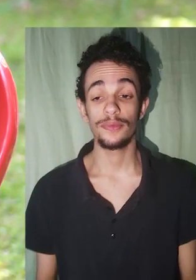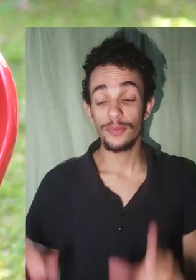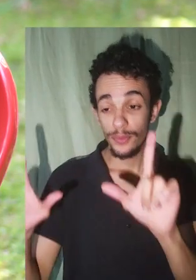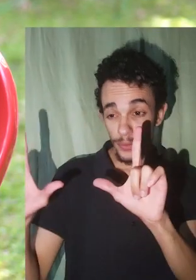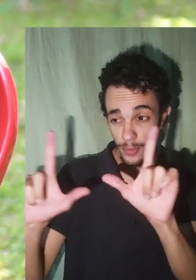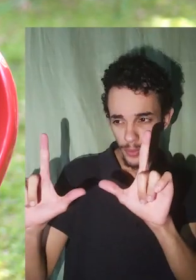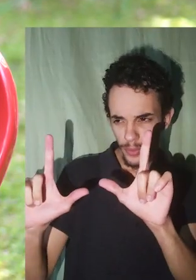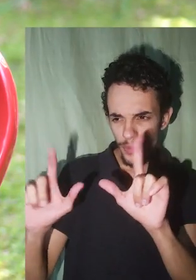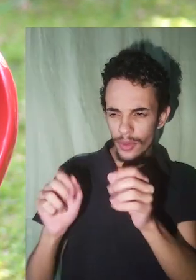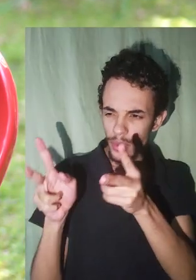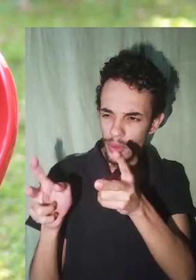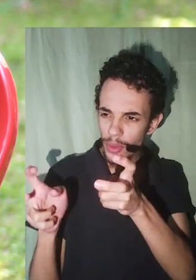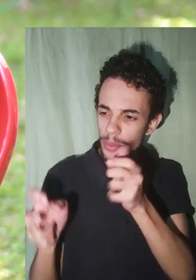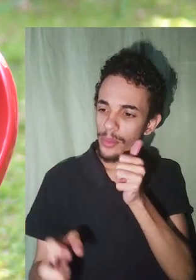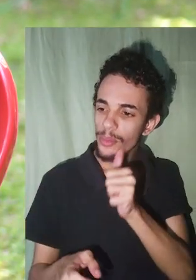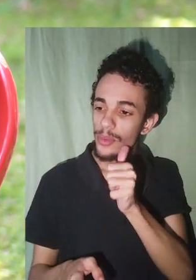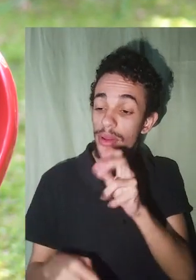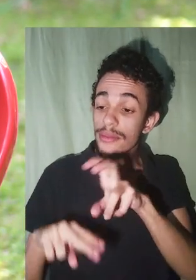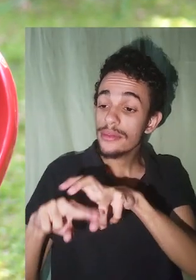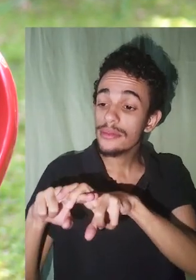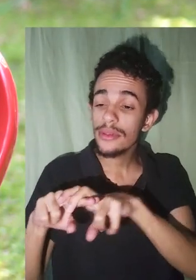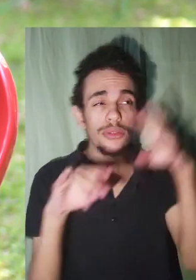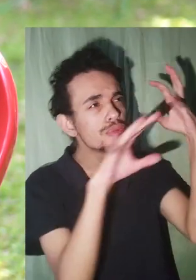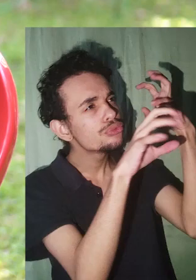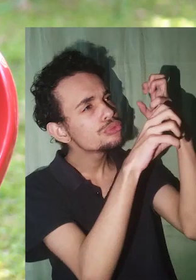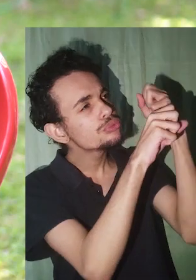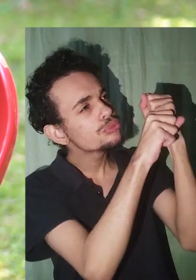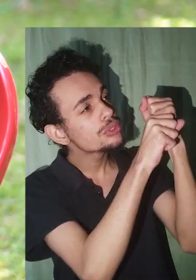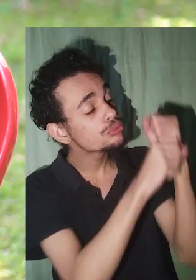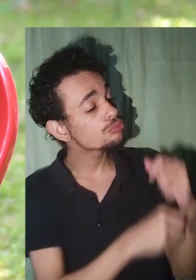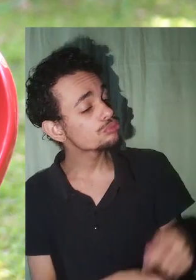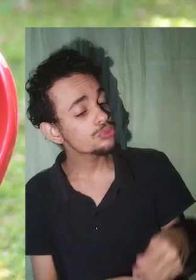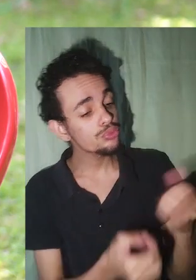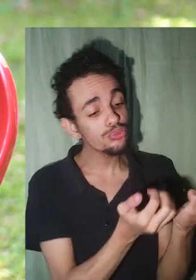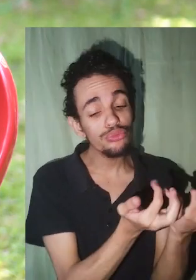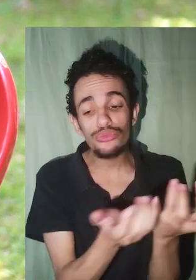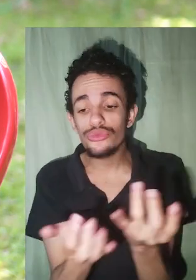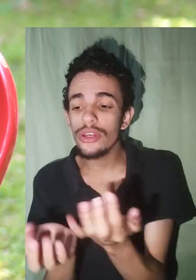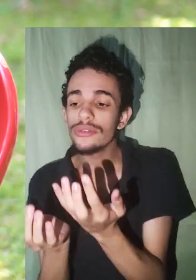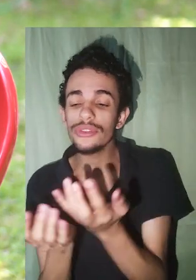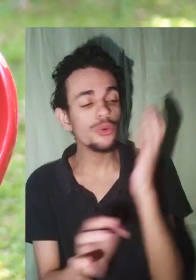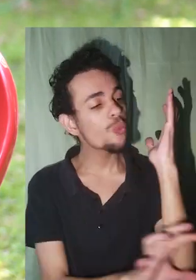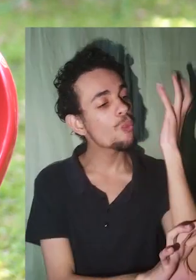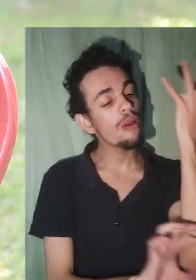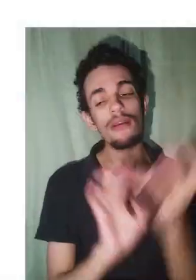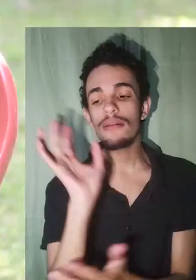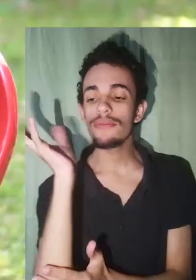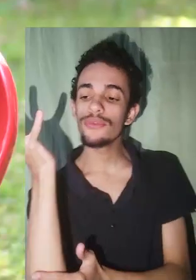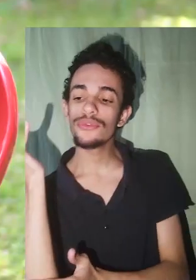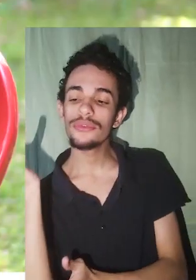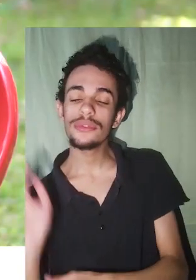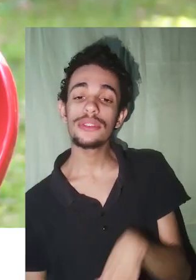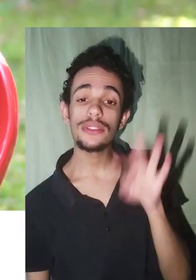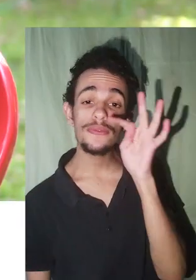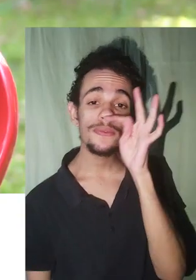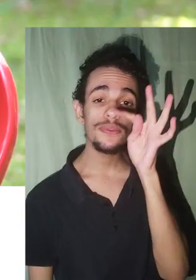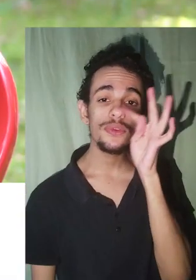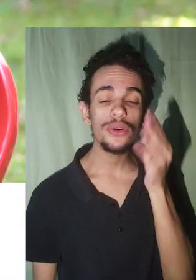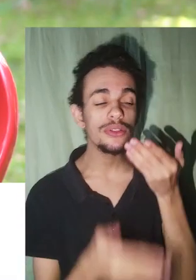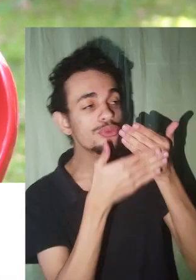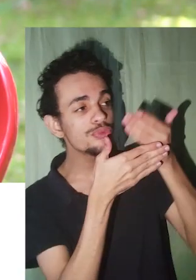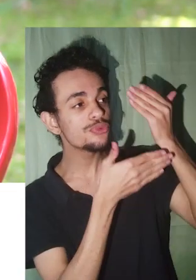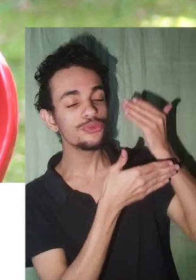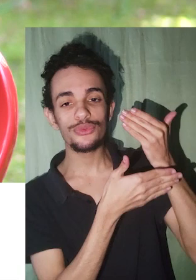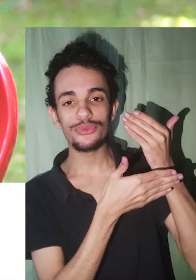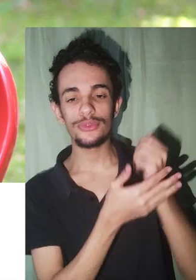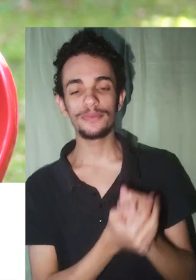imagem de uma mulher sentada numa cadeira, na sombra em um jardim, com árvores e plantas ao fundo. Meu nome é Bianca Reimão